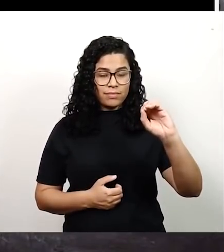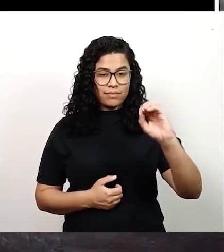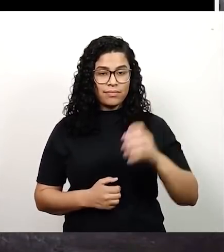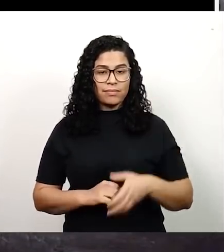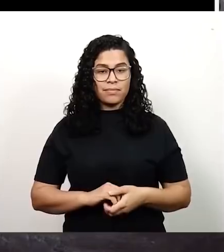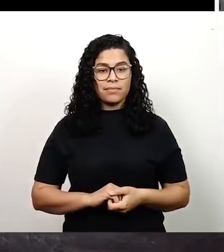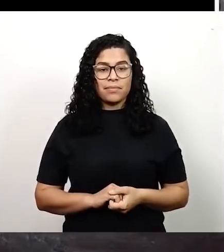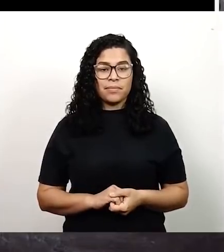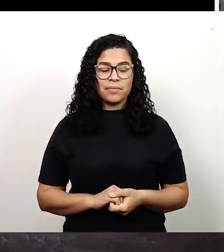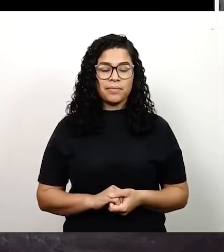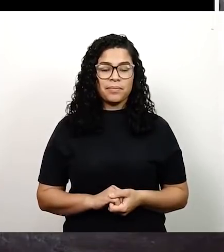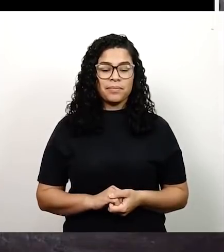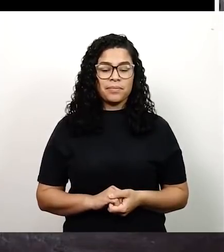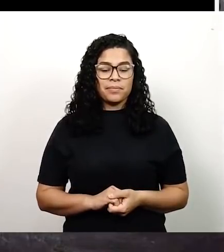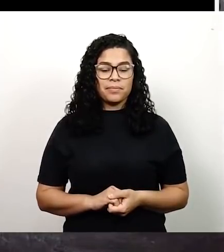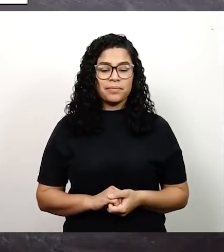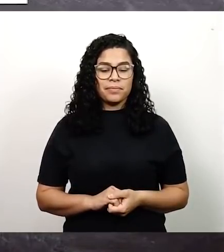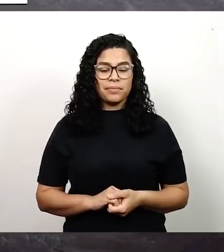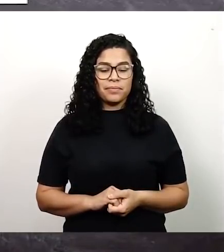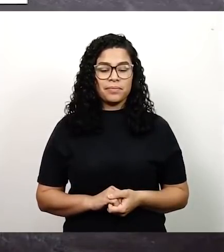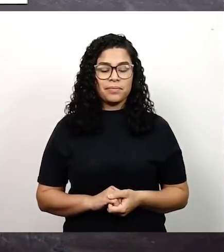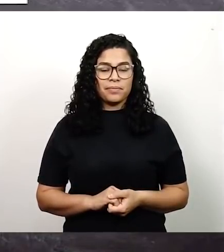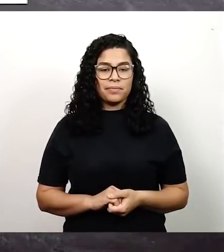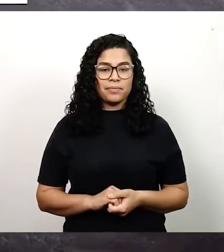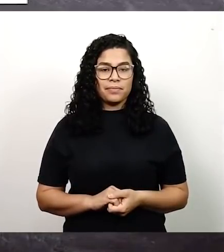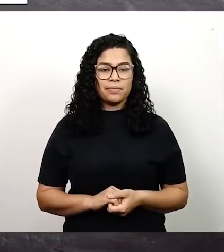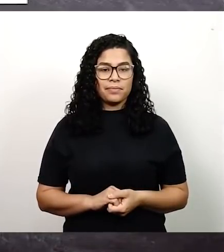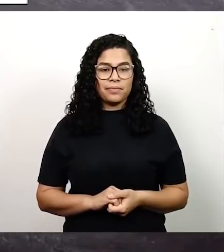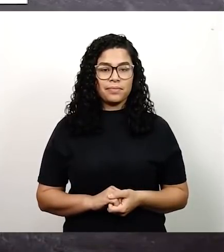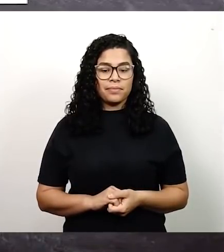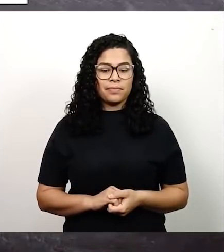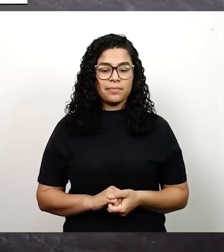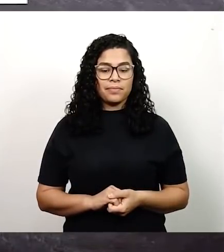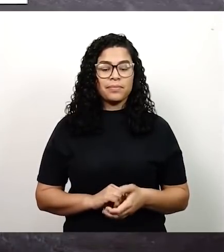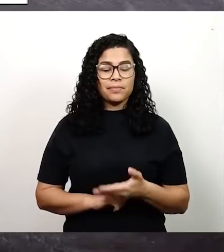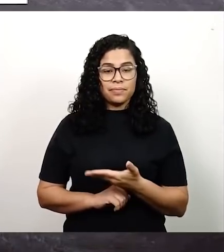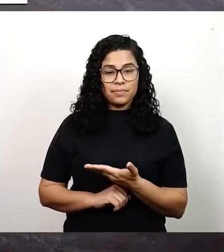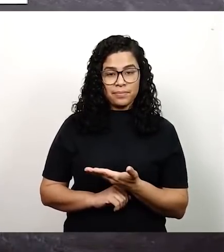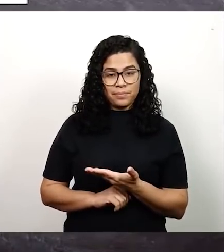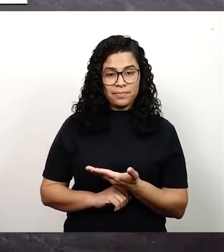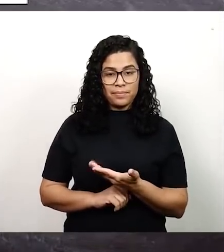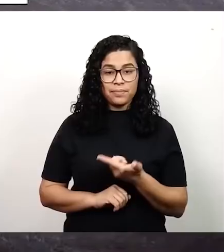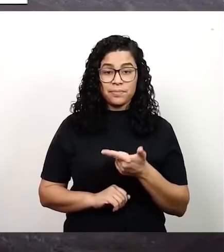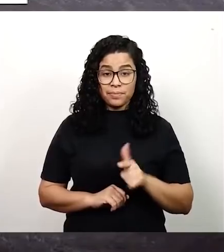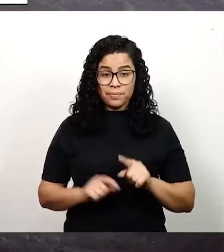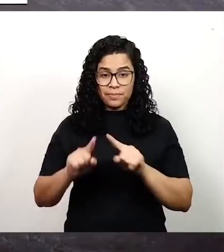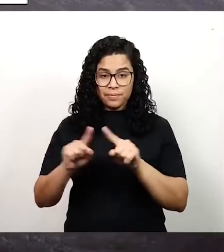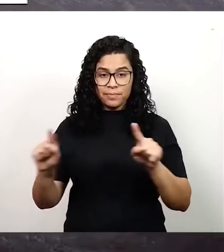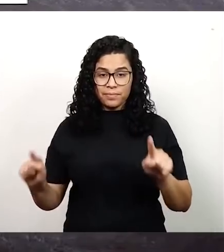falar Celsius. Vamos voltar lá. Aqui, olha. Então, sempre a temperatura se